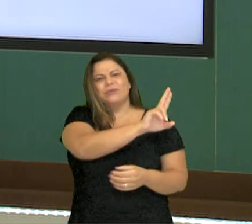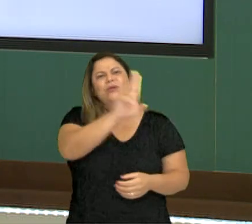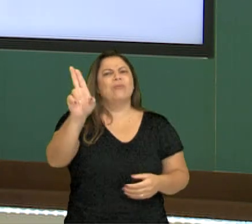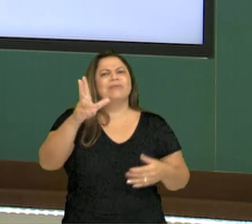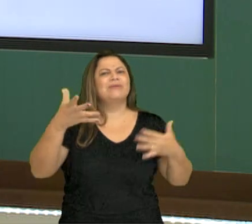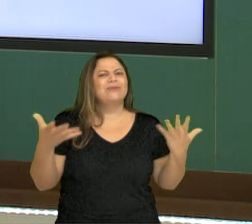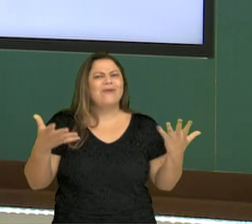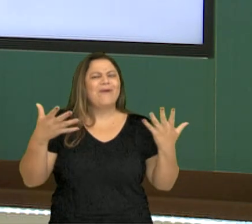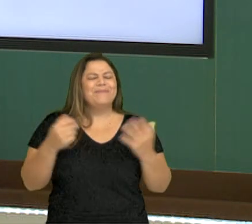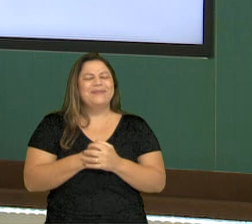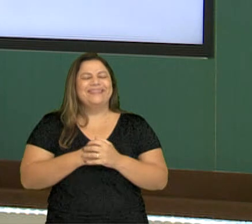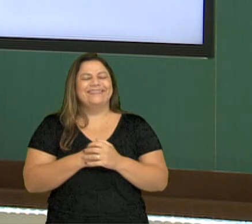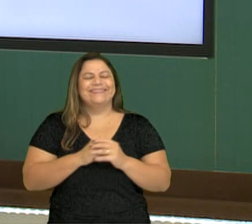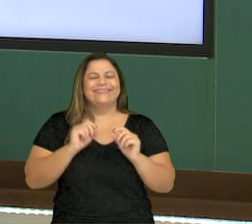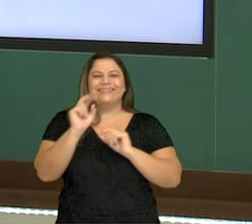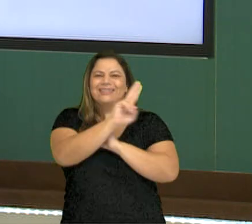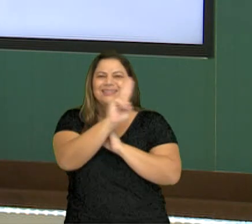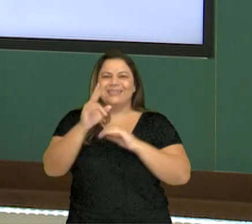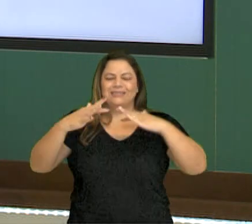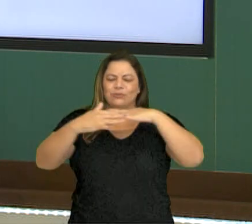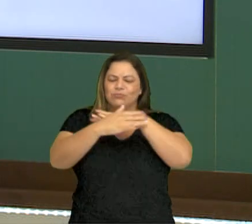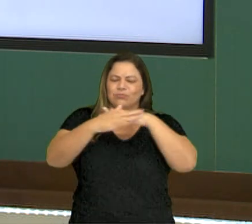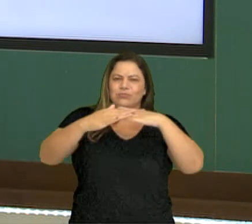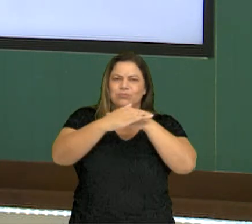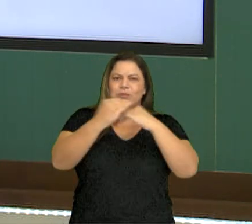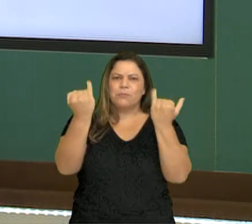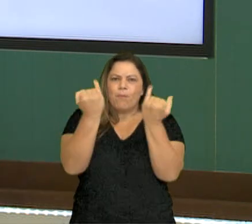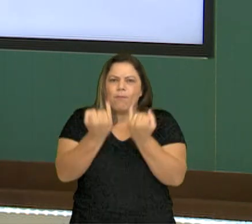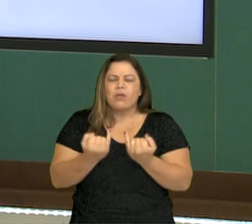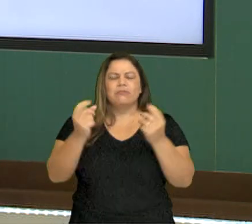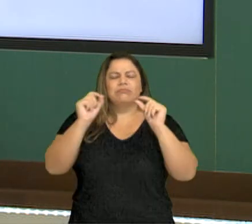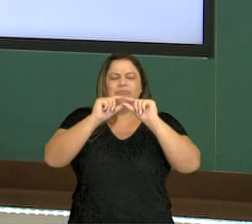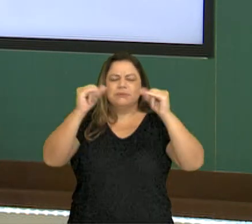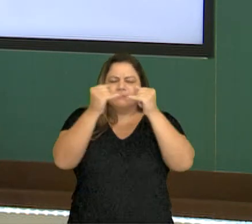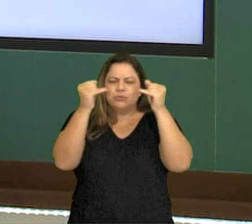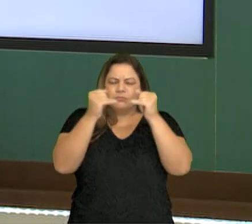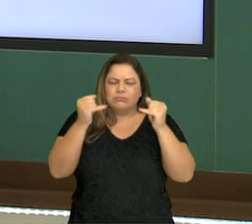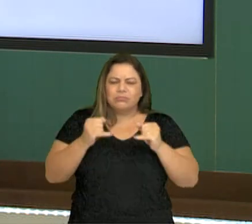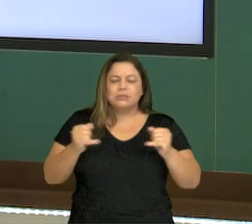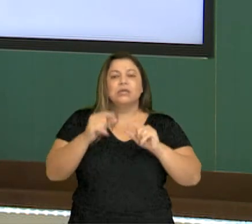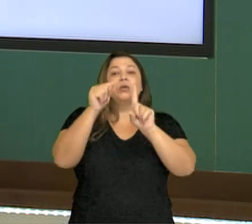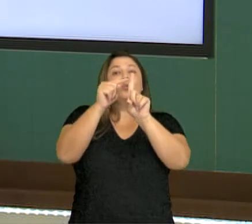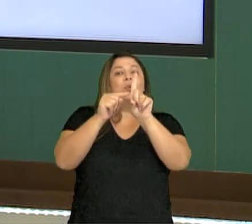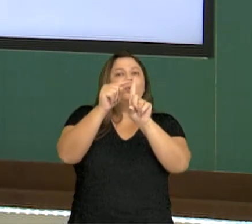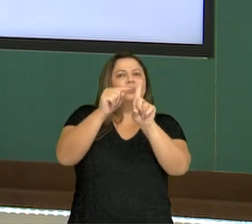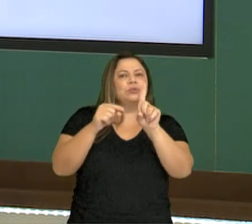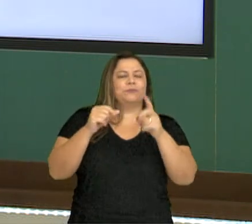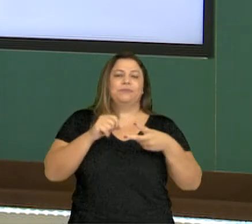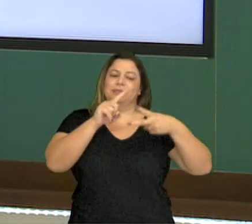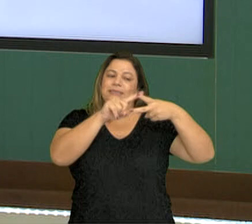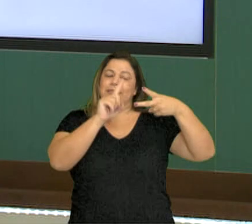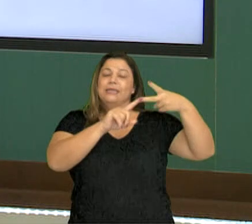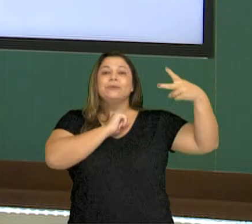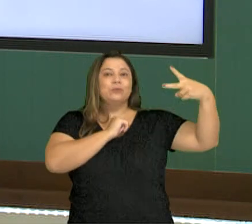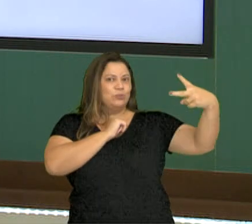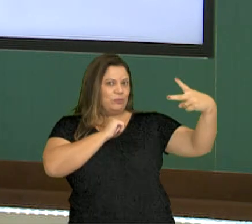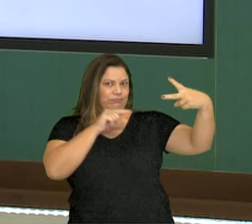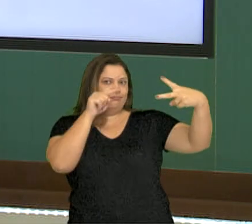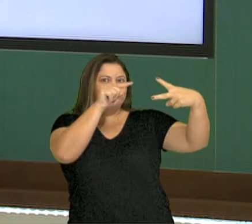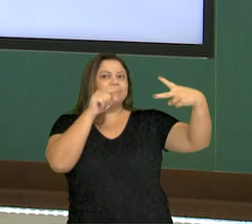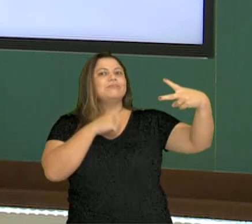esses tecidos? E qual é o tipo de substância que elas conduzem? Então eu vou dar uma dica. São dois tipos de